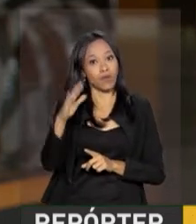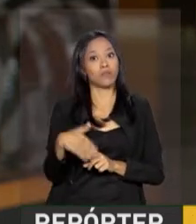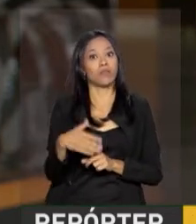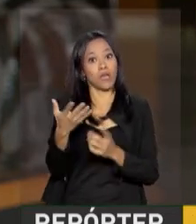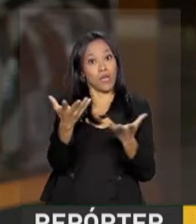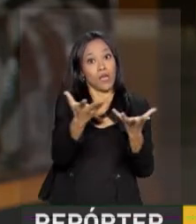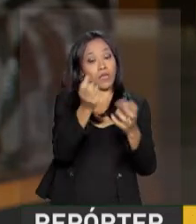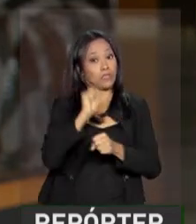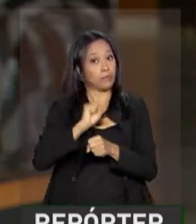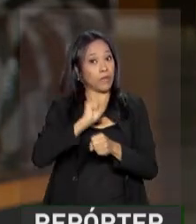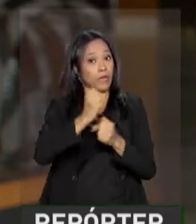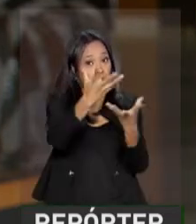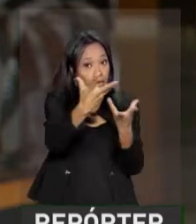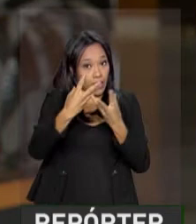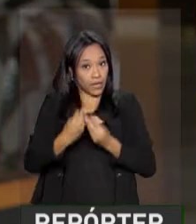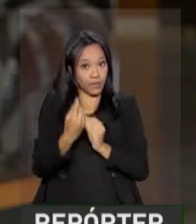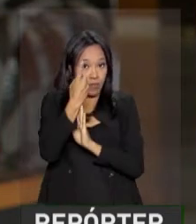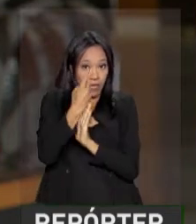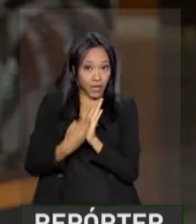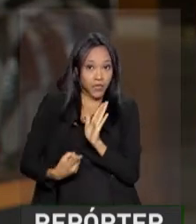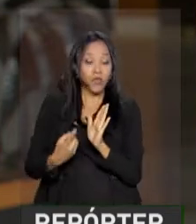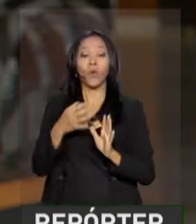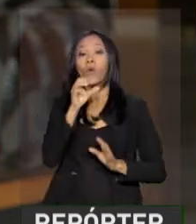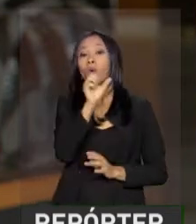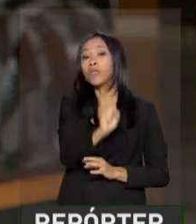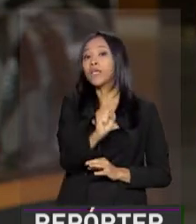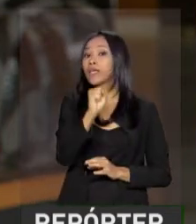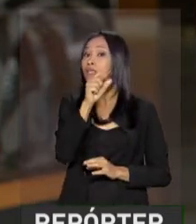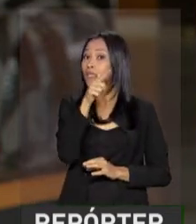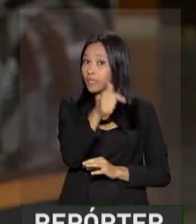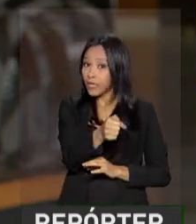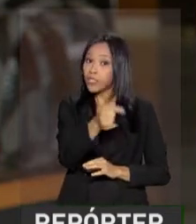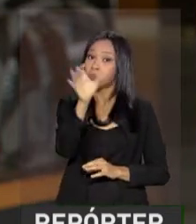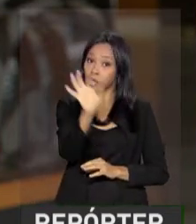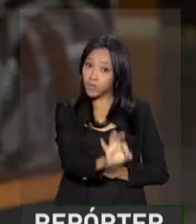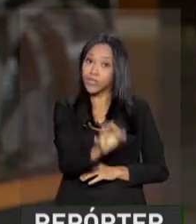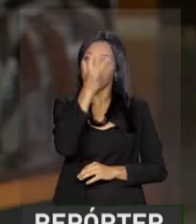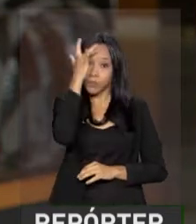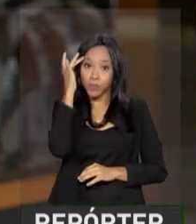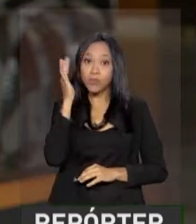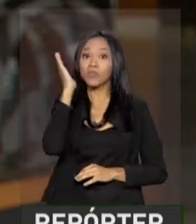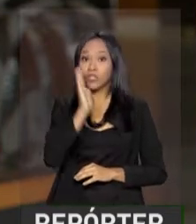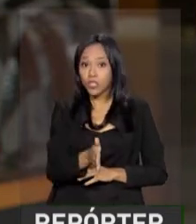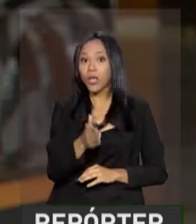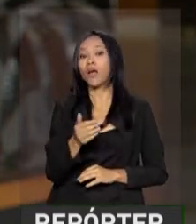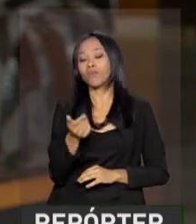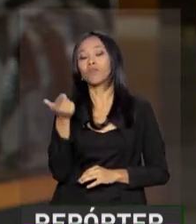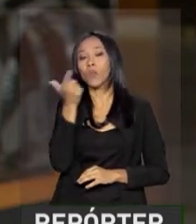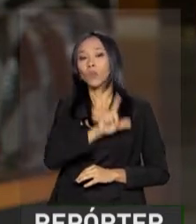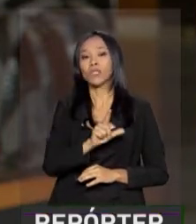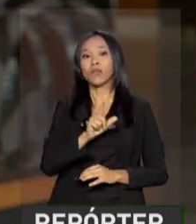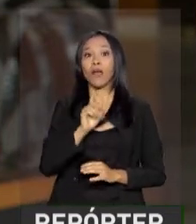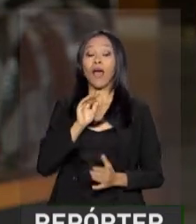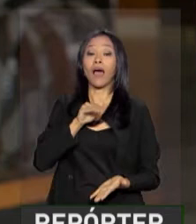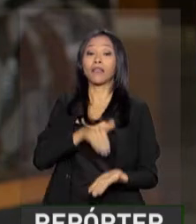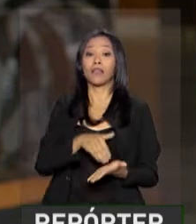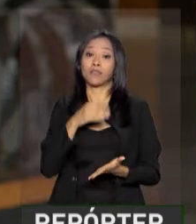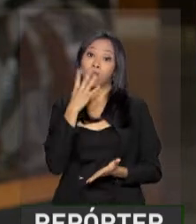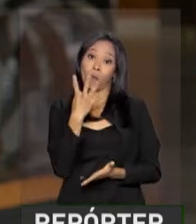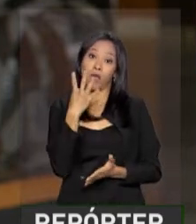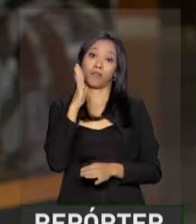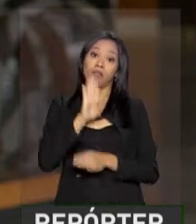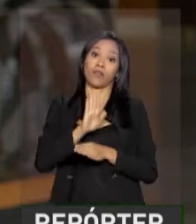mais recentes do órgão 87% dos contribuintes acertarem as contas com o leão até às quatro da tarde